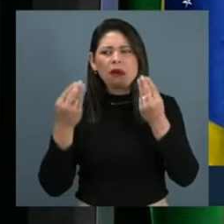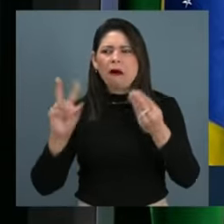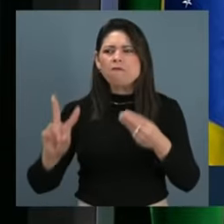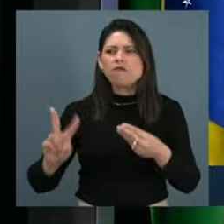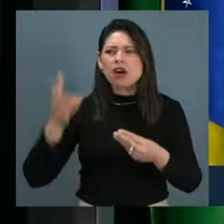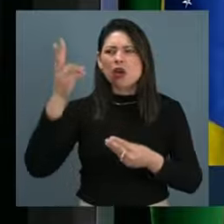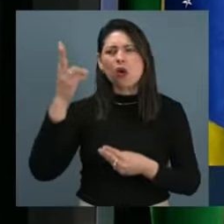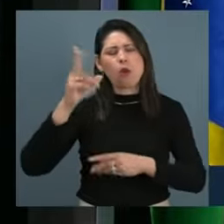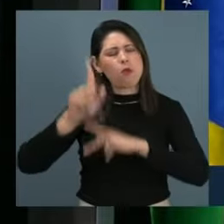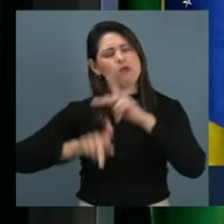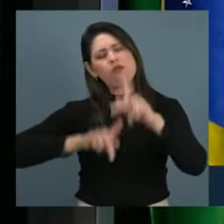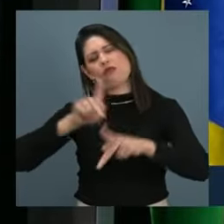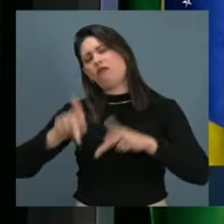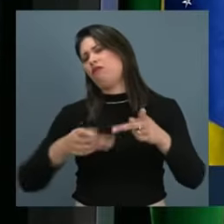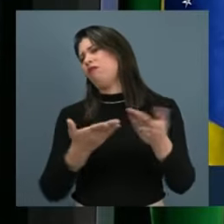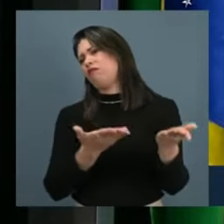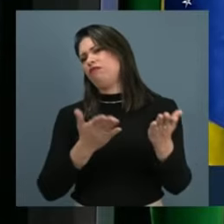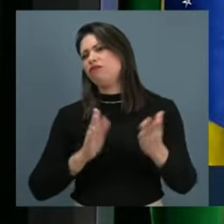povo de bem.